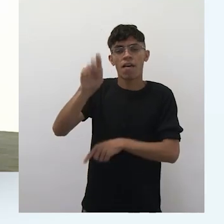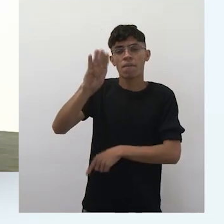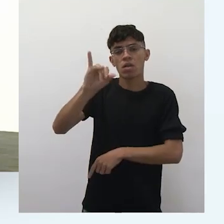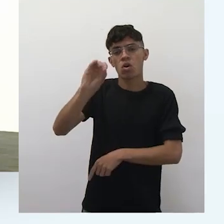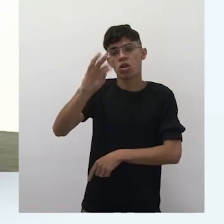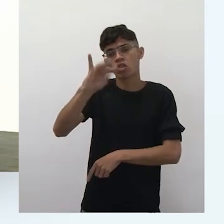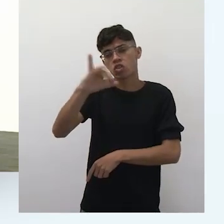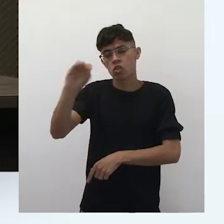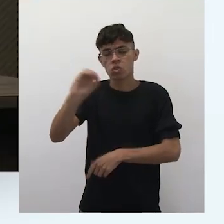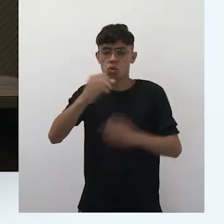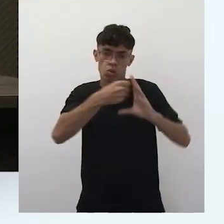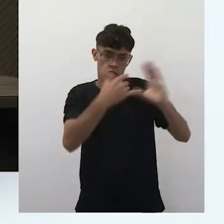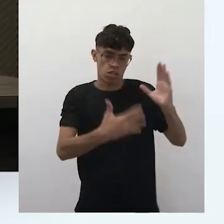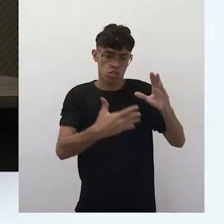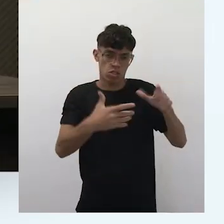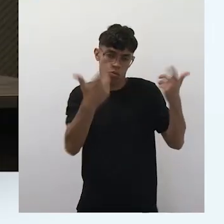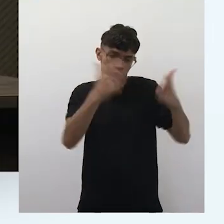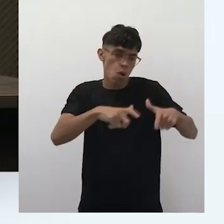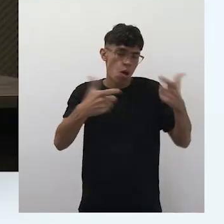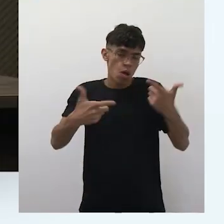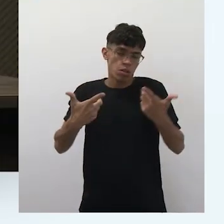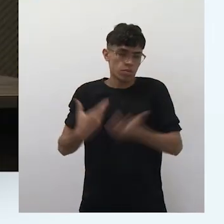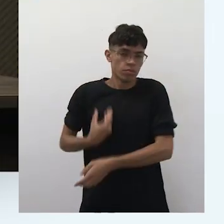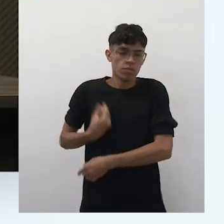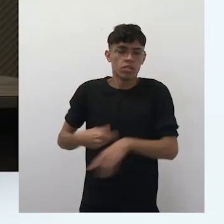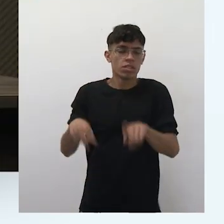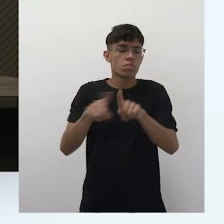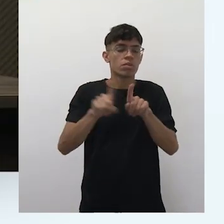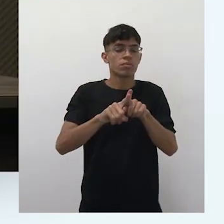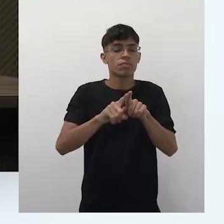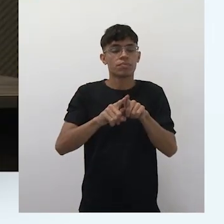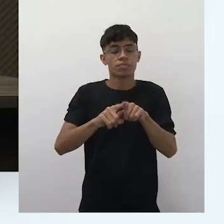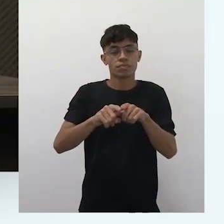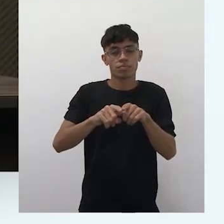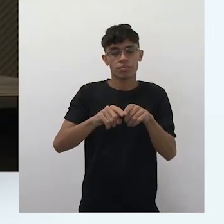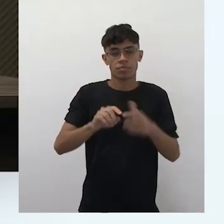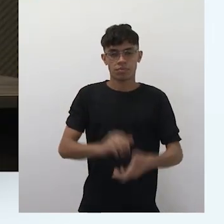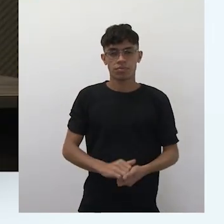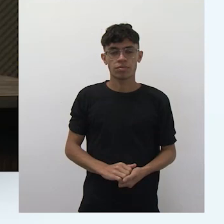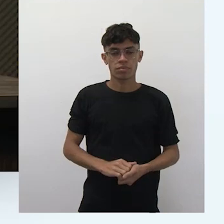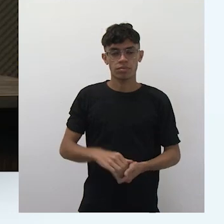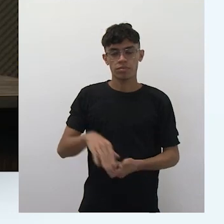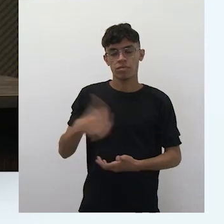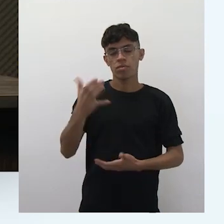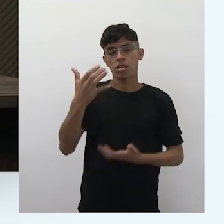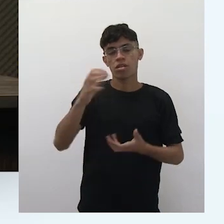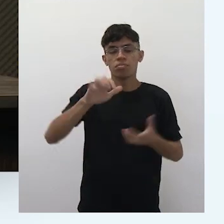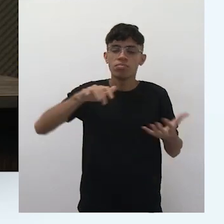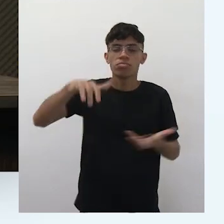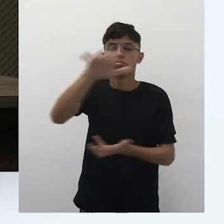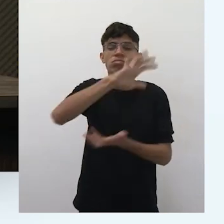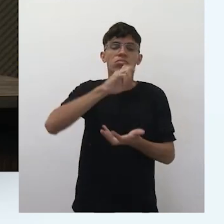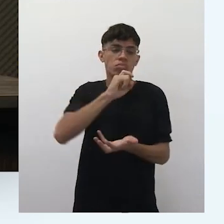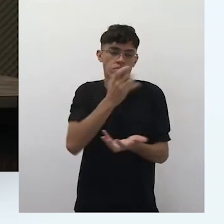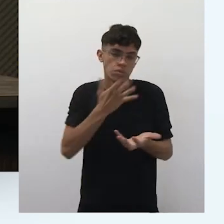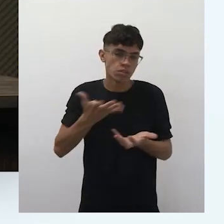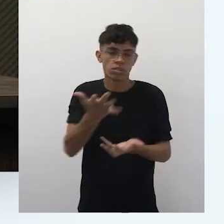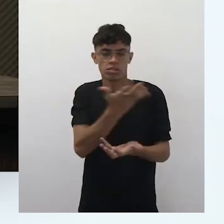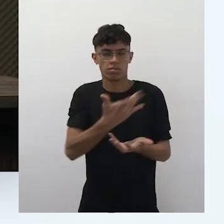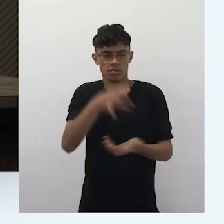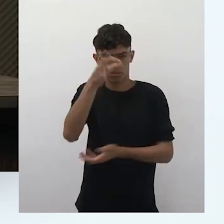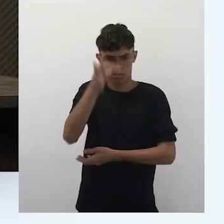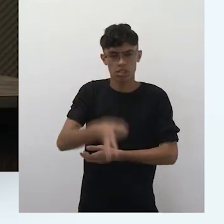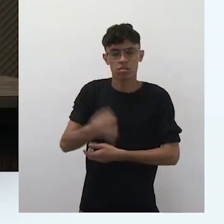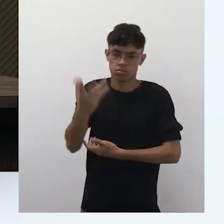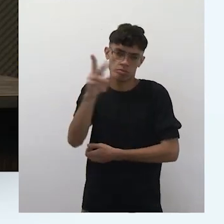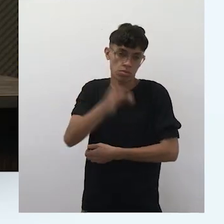ambiente, aproximando, digamos assim, do conceito de ecossistema. Não é isso, professora Adriana? Então, é isso mesmo, Patrícia.